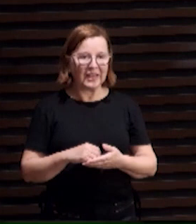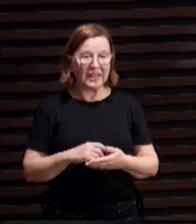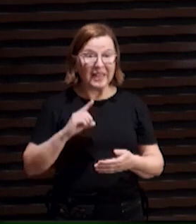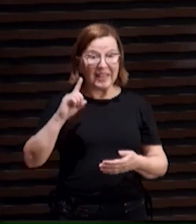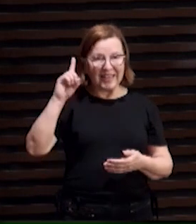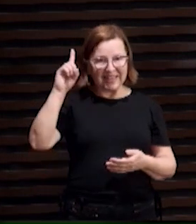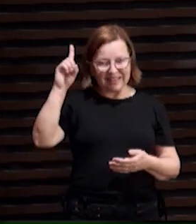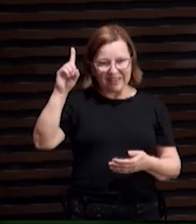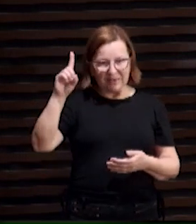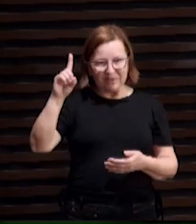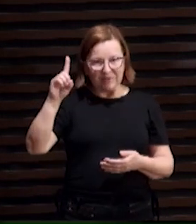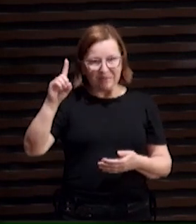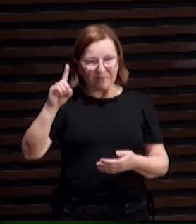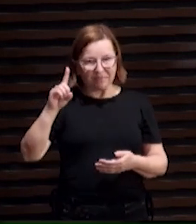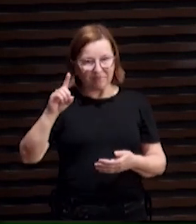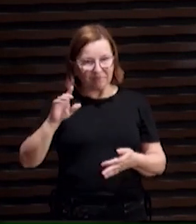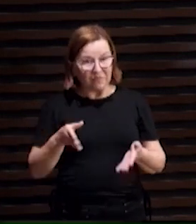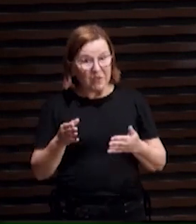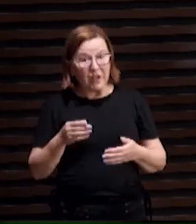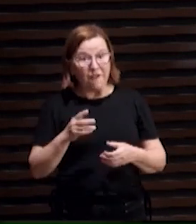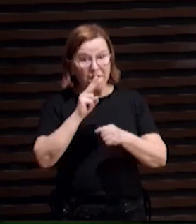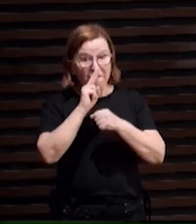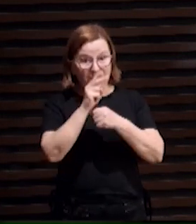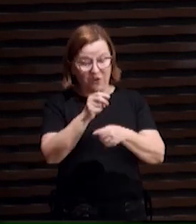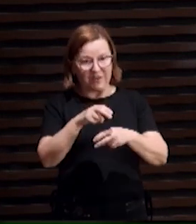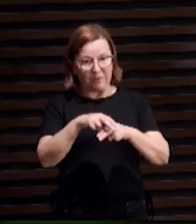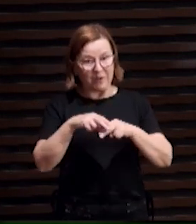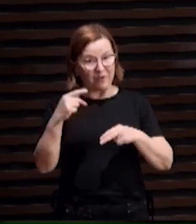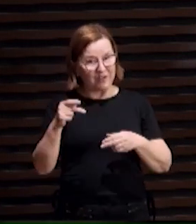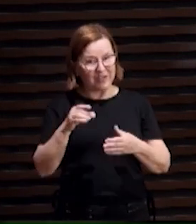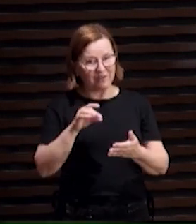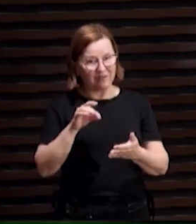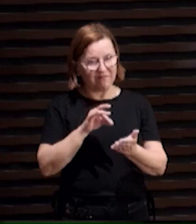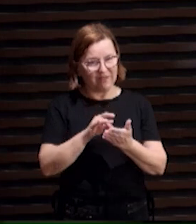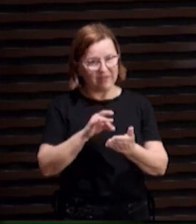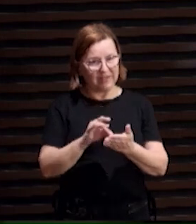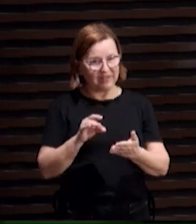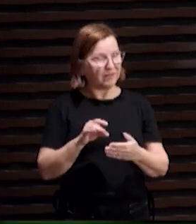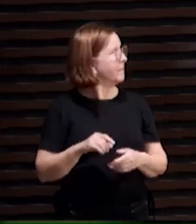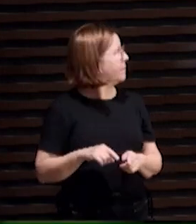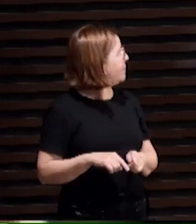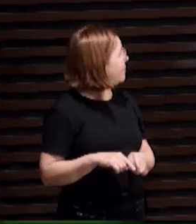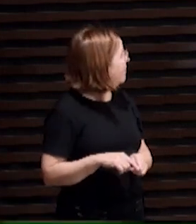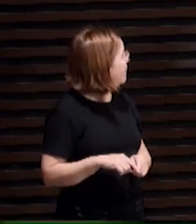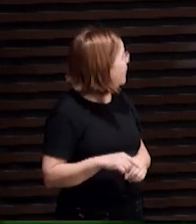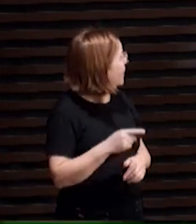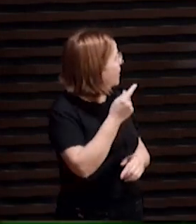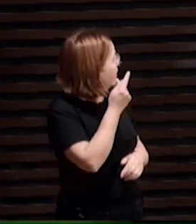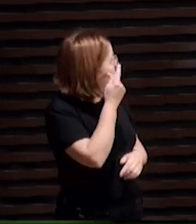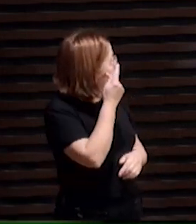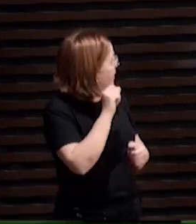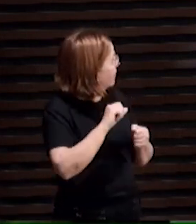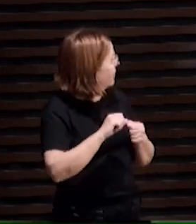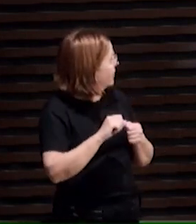suscitaste força por causa dos teus adversários, para fazeres emudecer o inimigo e o vingador. Meu